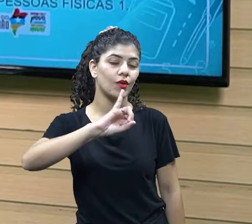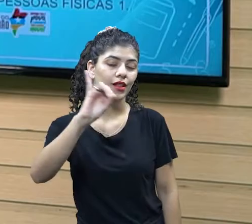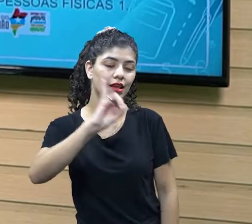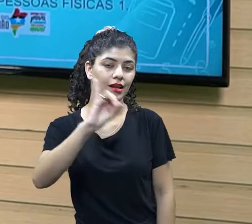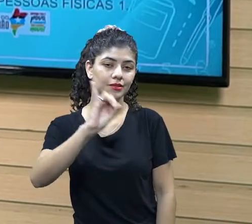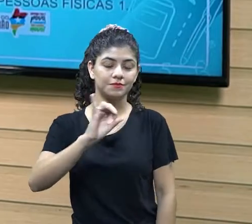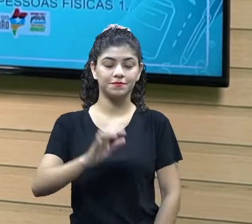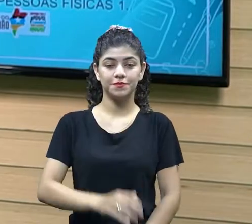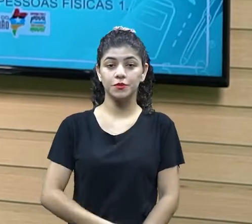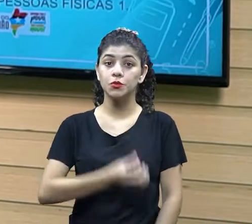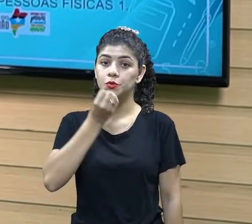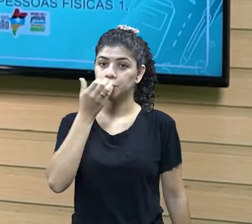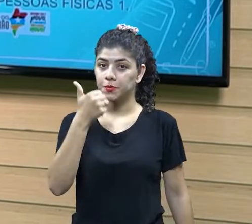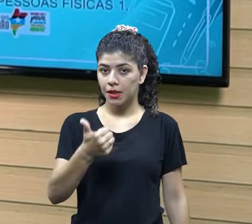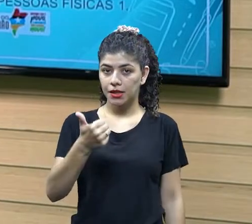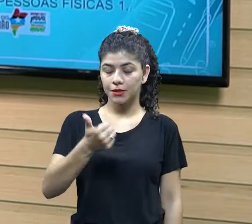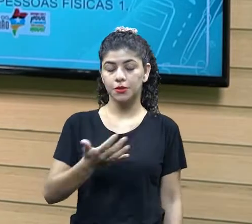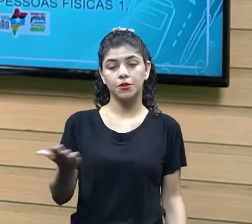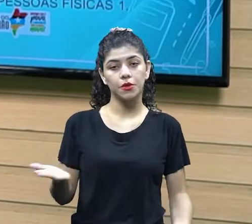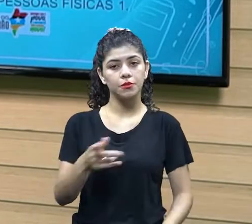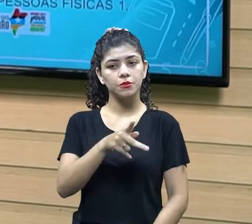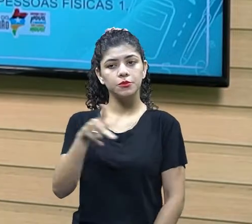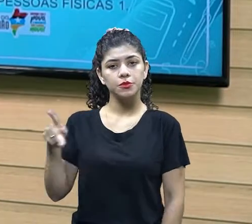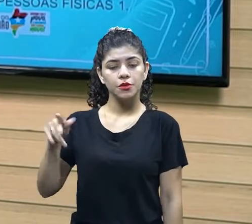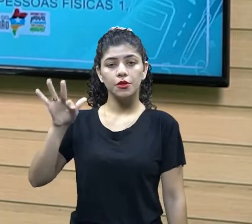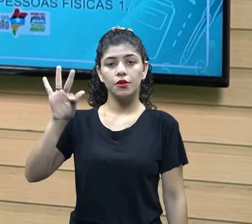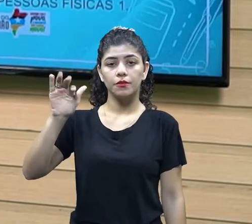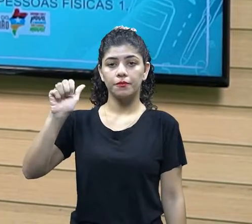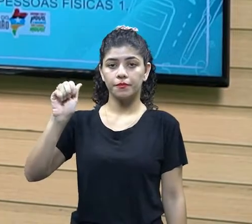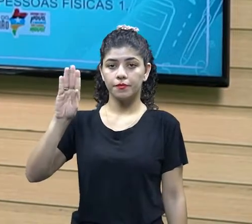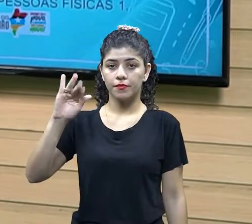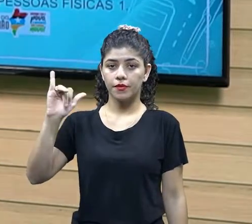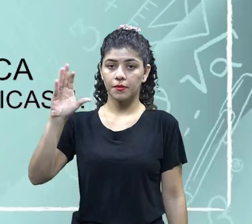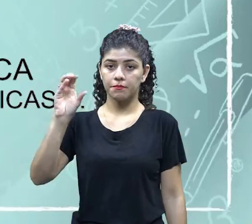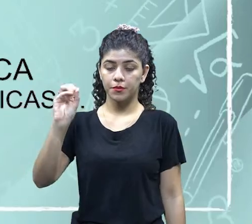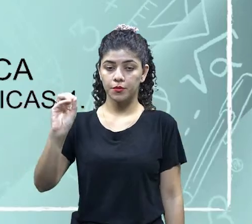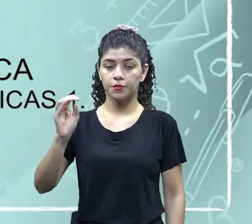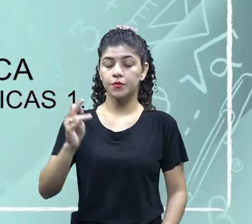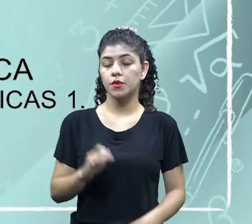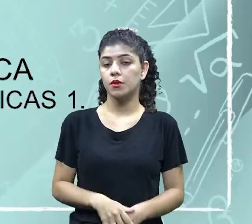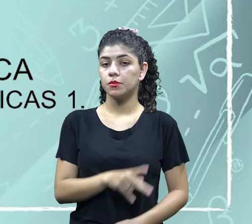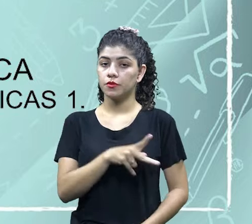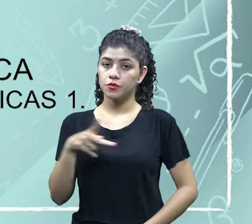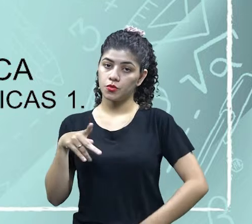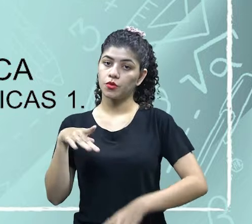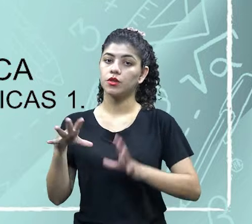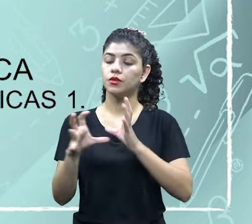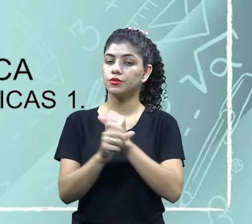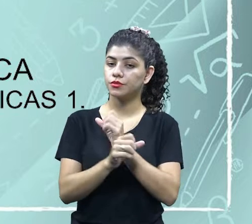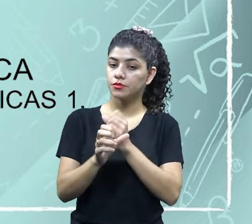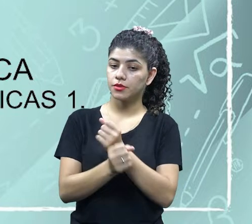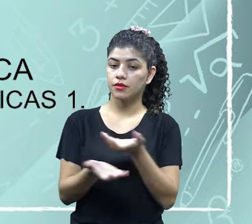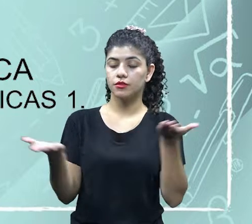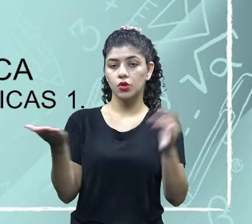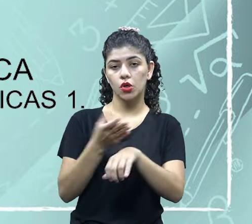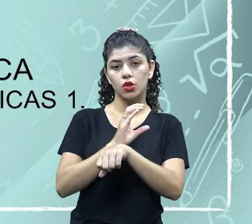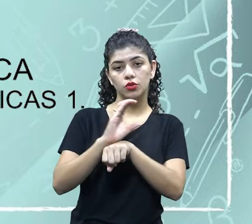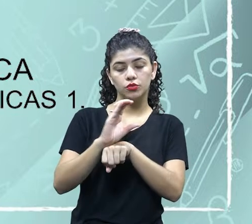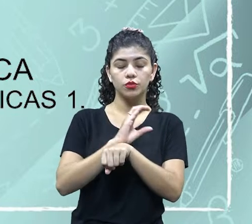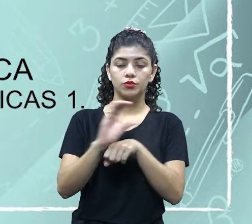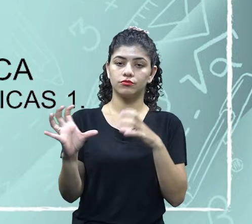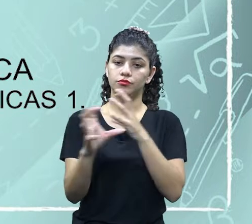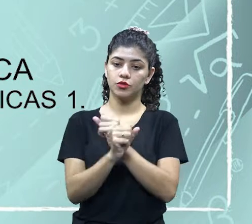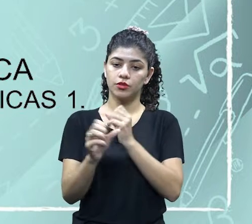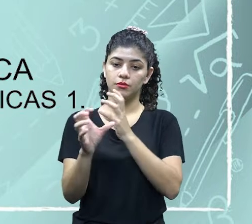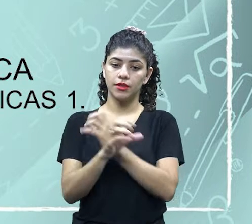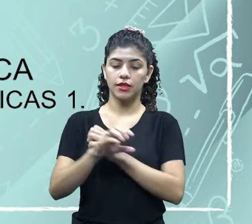Olá pessoal, tudo bom? Professor Fábio aqui mais uma vez, professor de contabilidade, para o curso de contabilidade do EJATEC, hoje